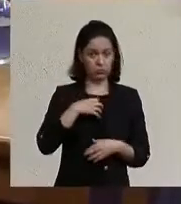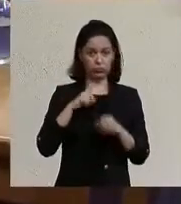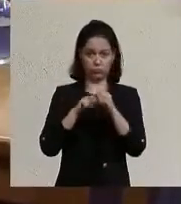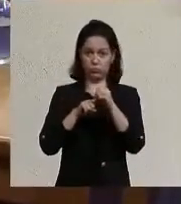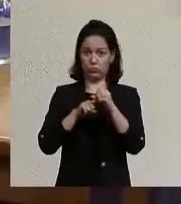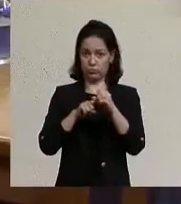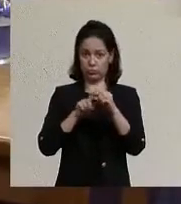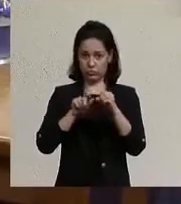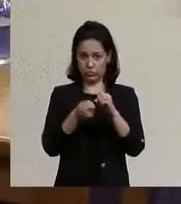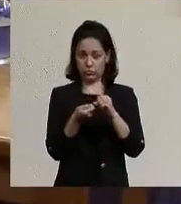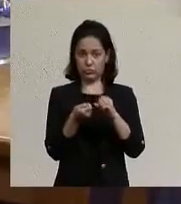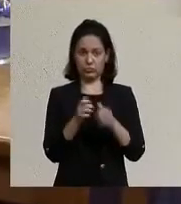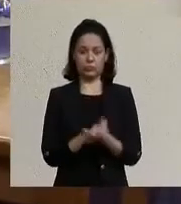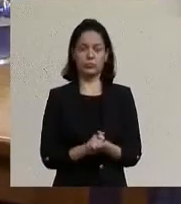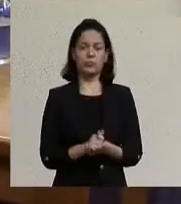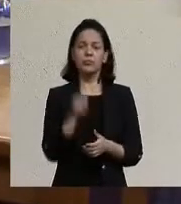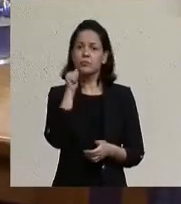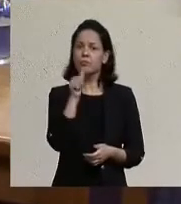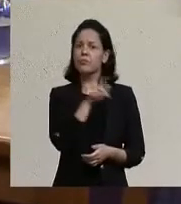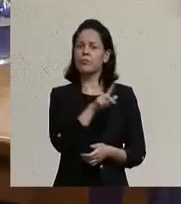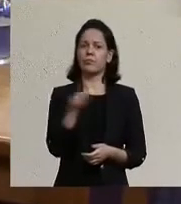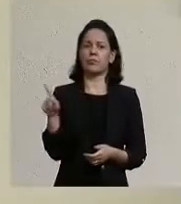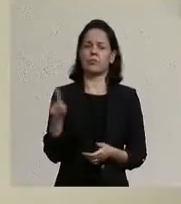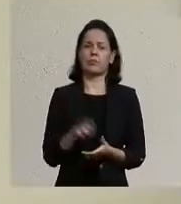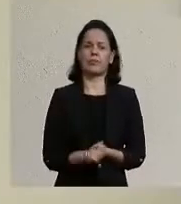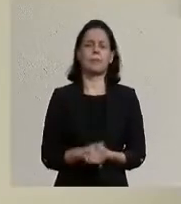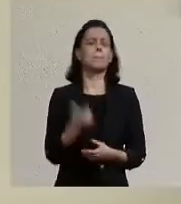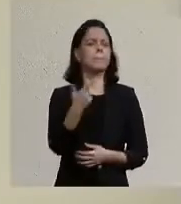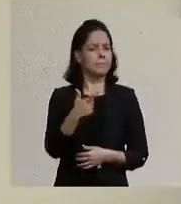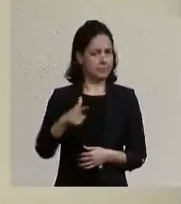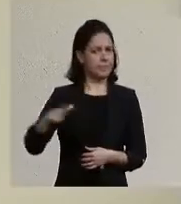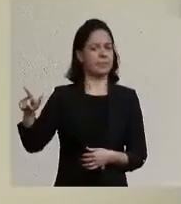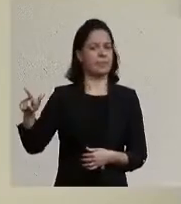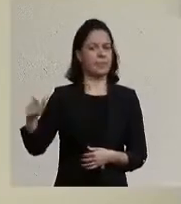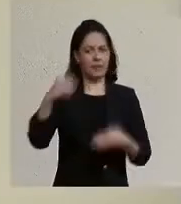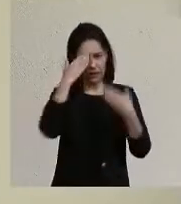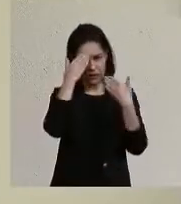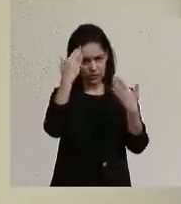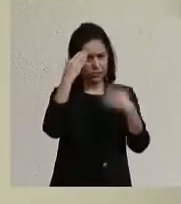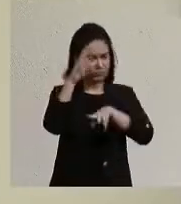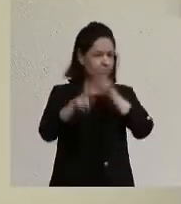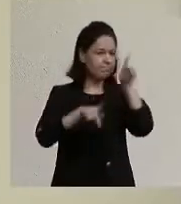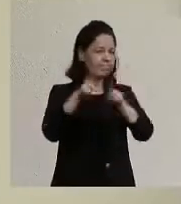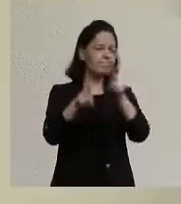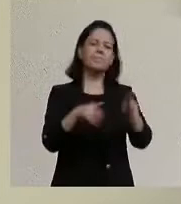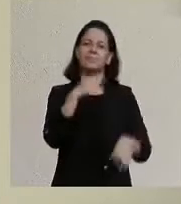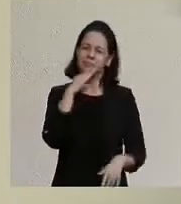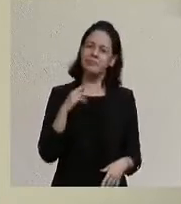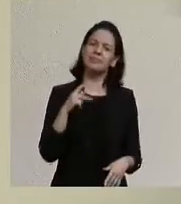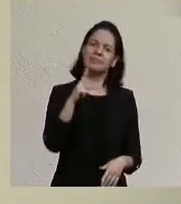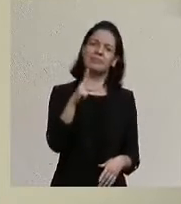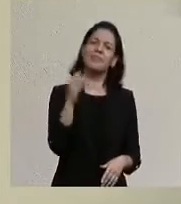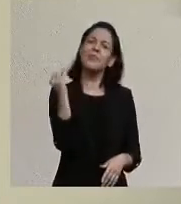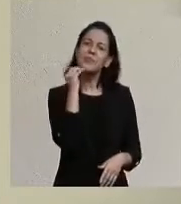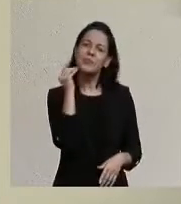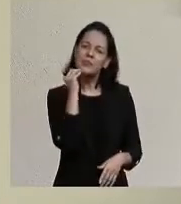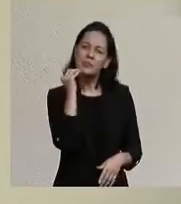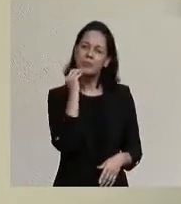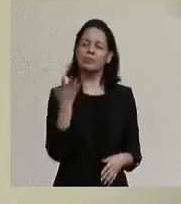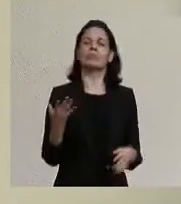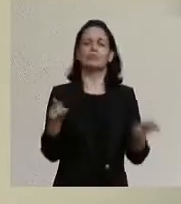de ambos então Presidente mais uma vez para agradecer a população de Santana de Parnaíba pela oportunidade